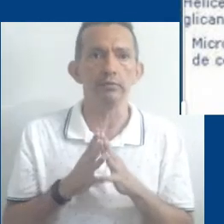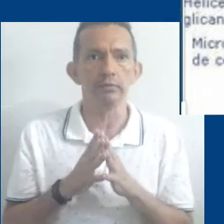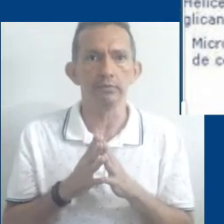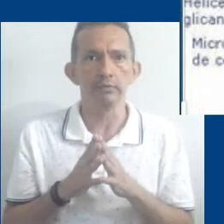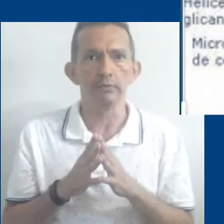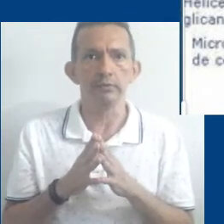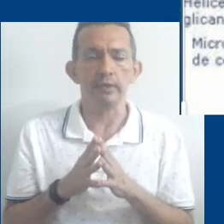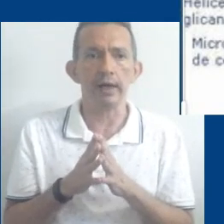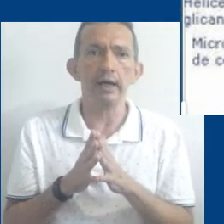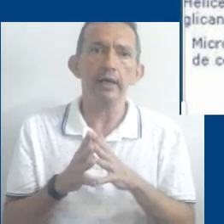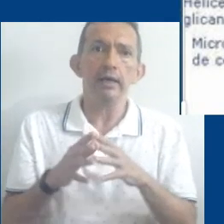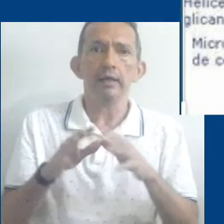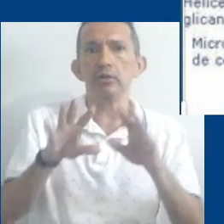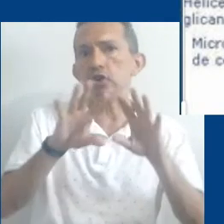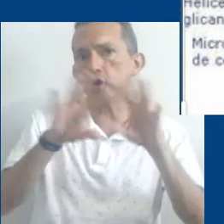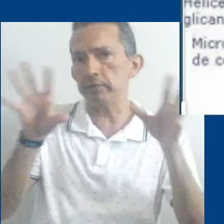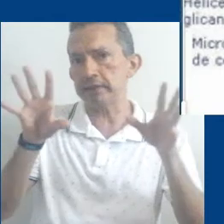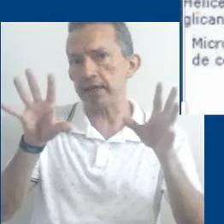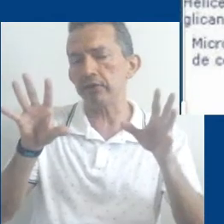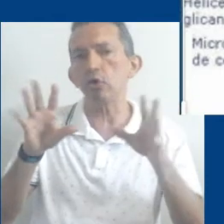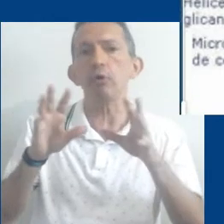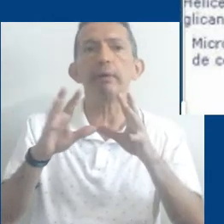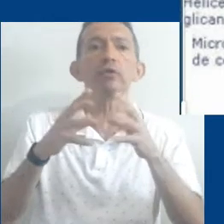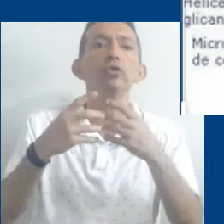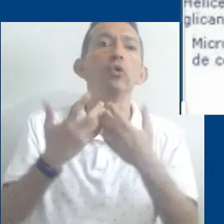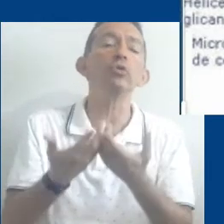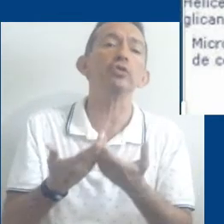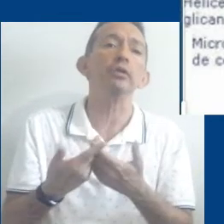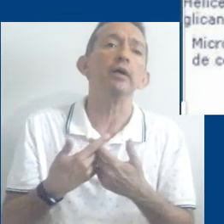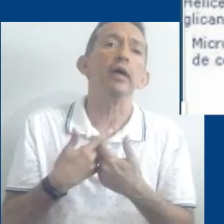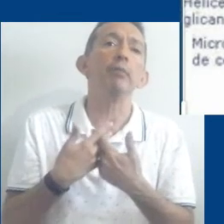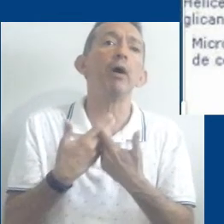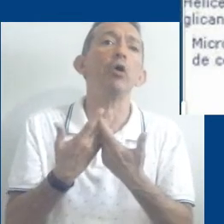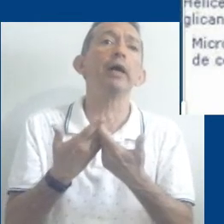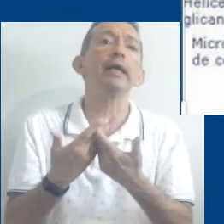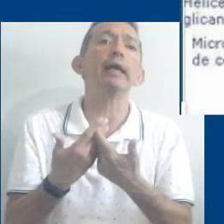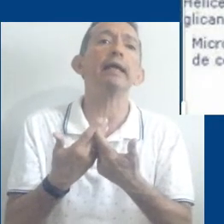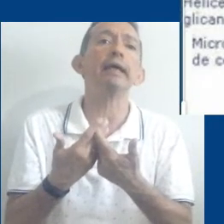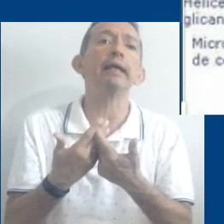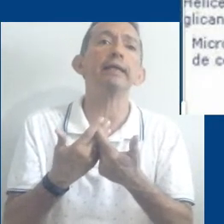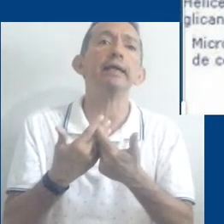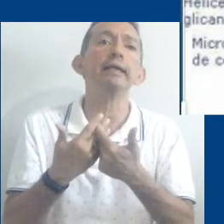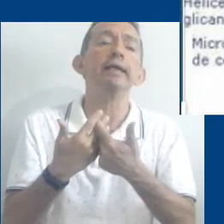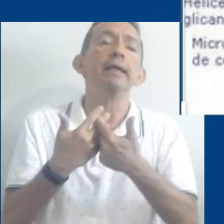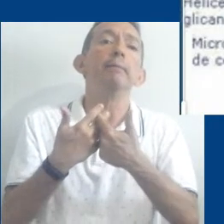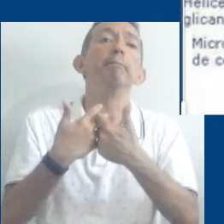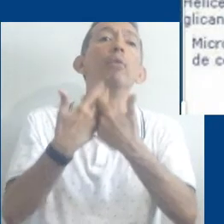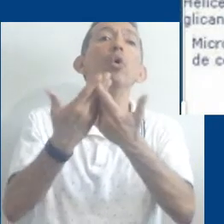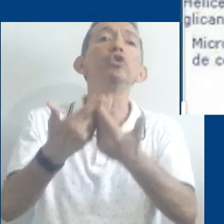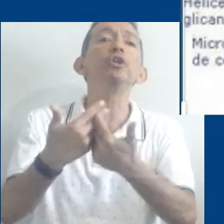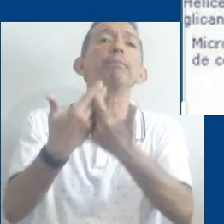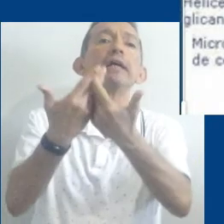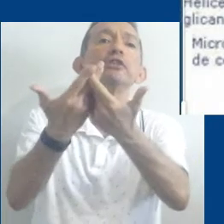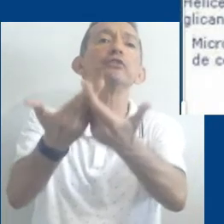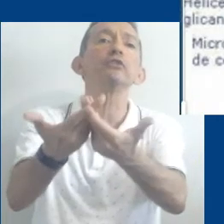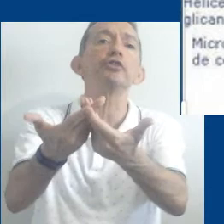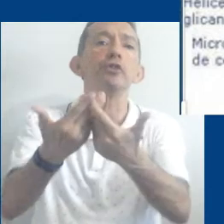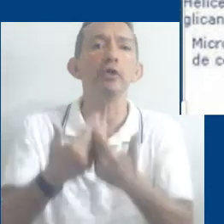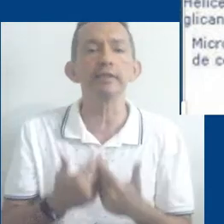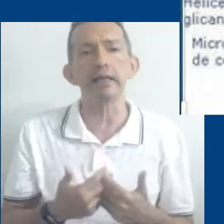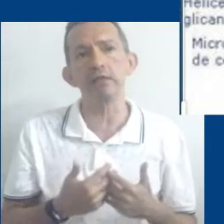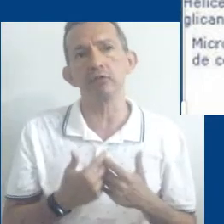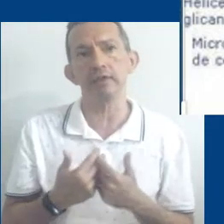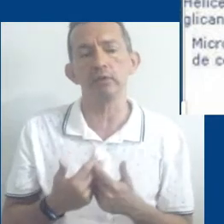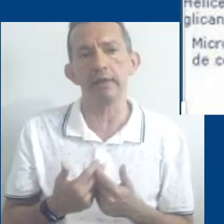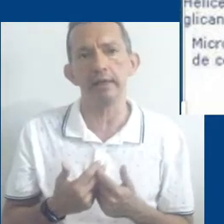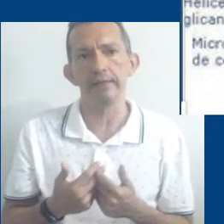queiram. Tá? Então a gente observa que o complexo de Golgi é uma organela que ela tem múltiplas